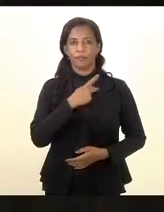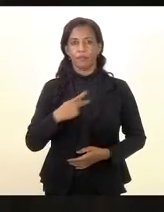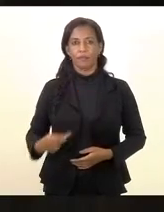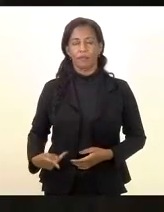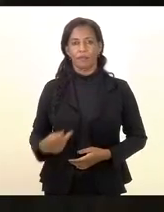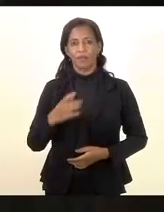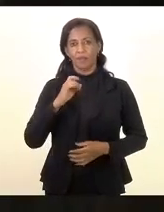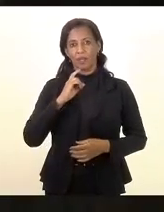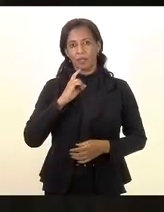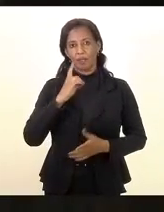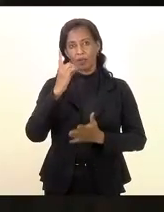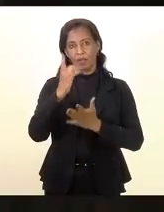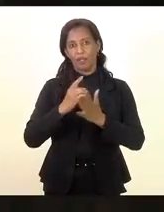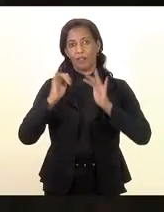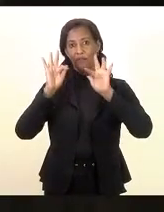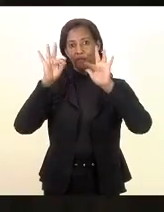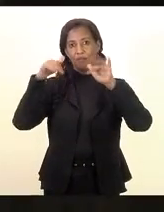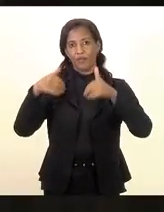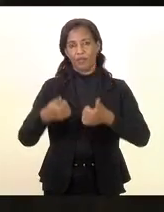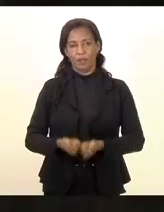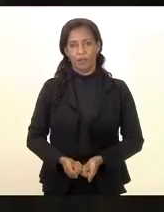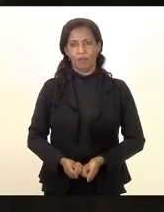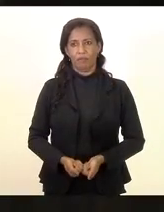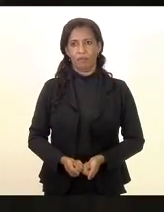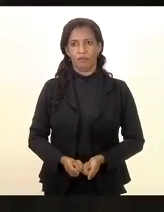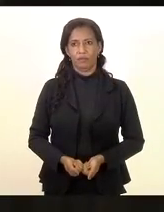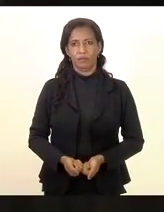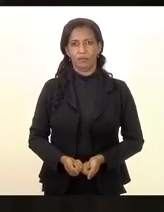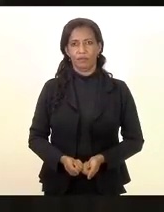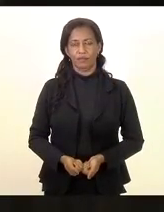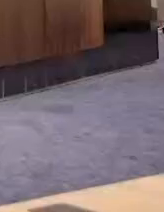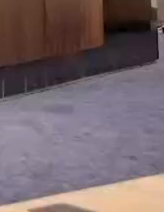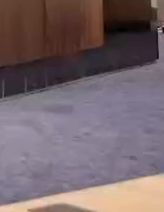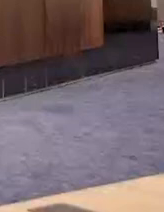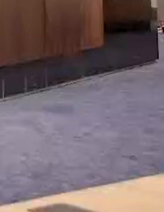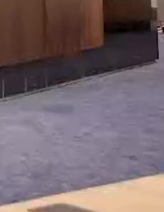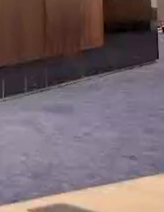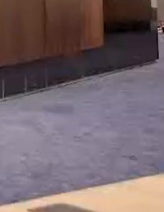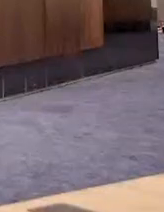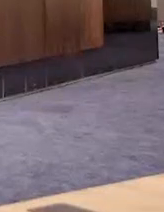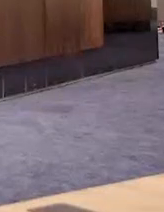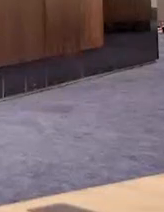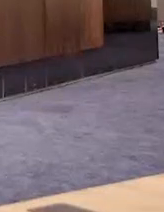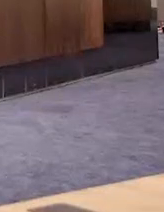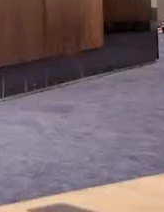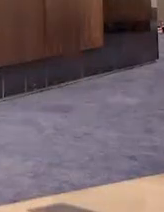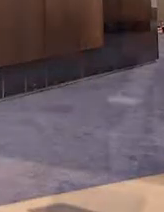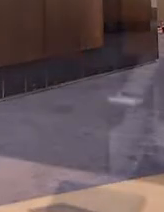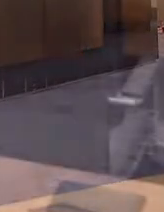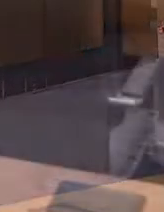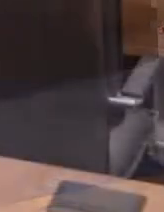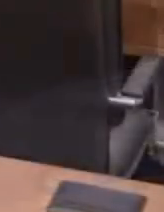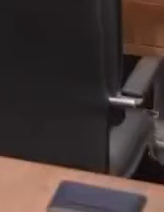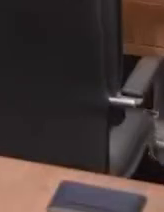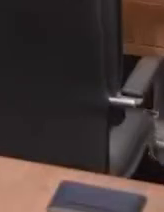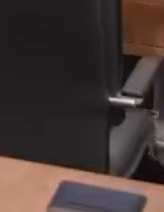declara encerrada a presente sessão o o o o